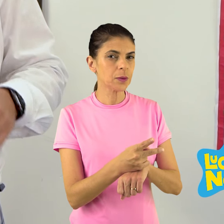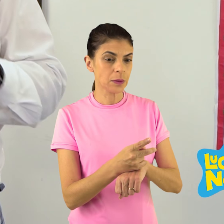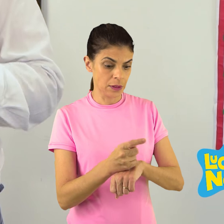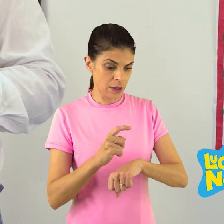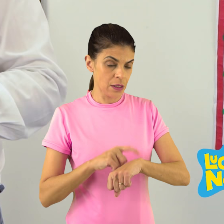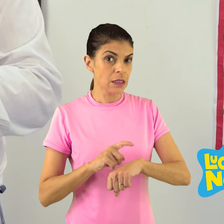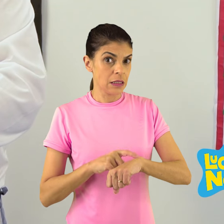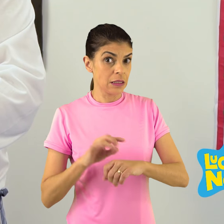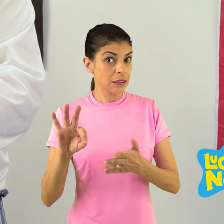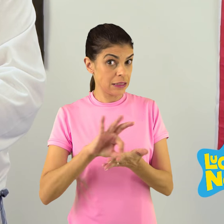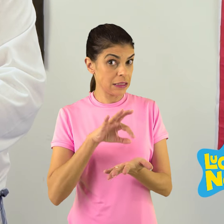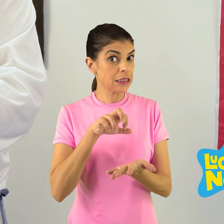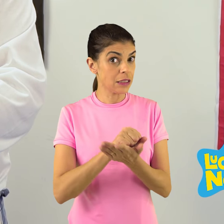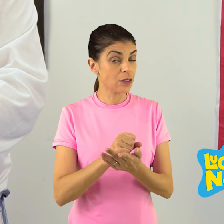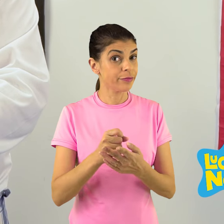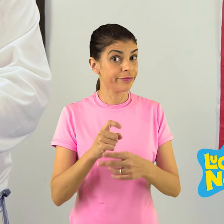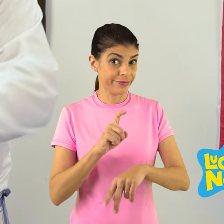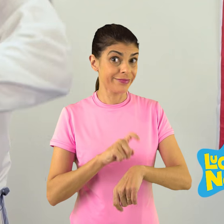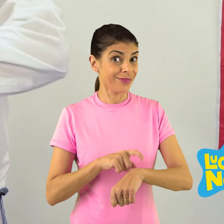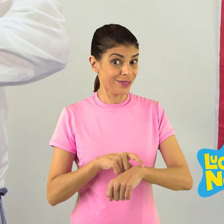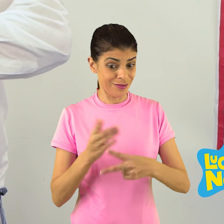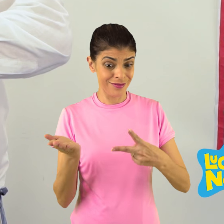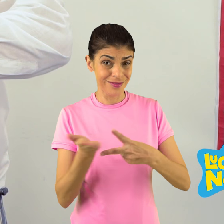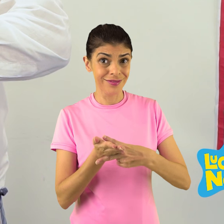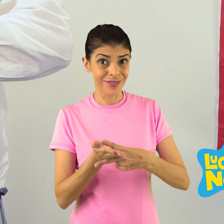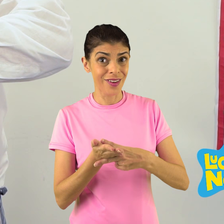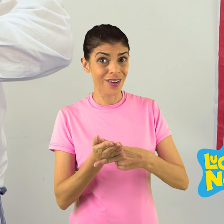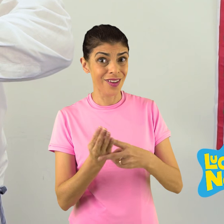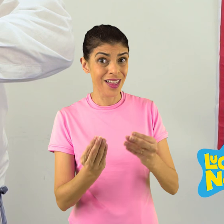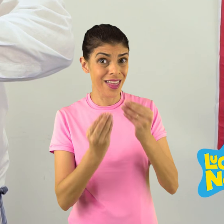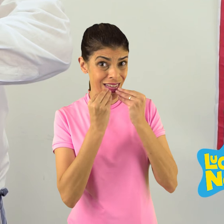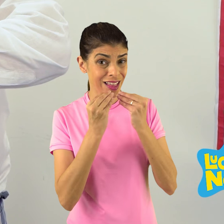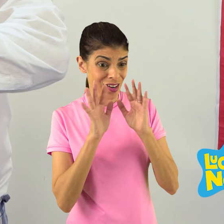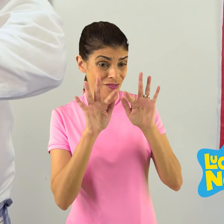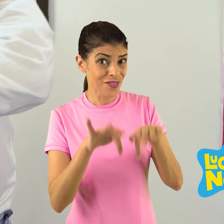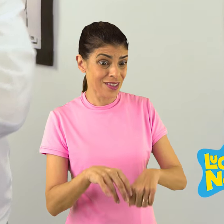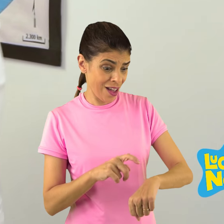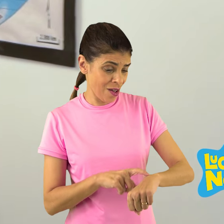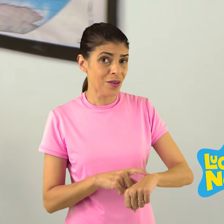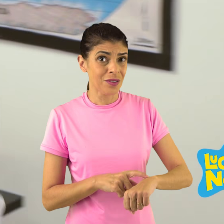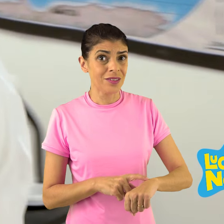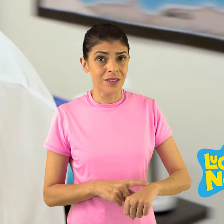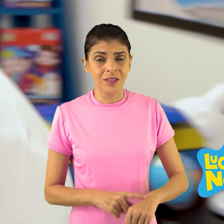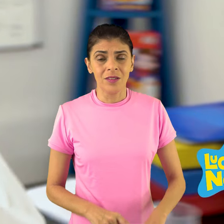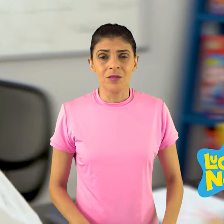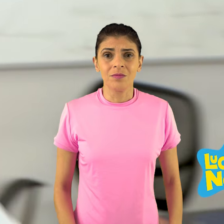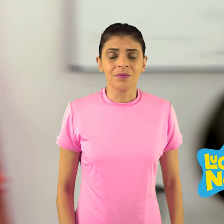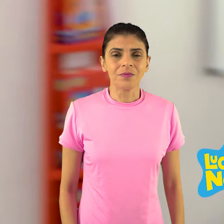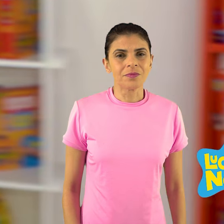prazo para se inscrever nos Jogos Olímpicos termina no final do recreio.